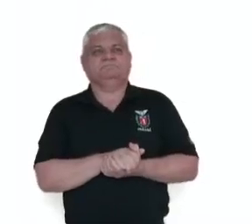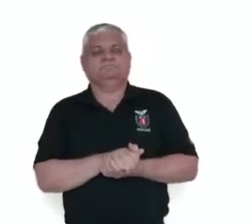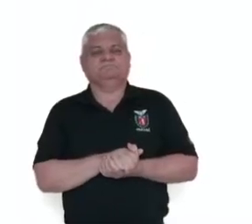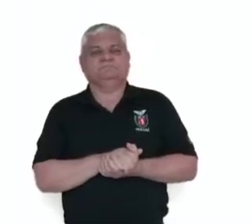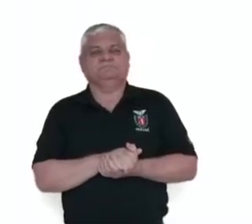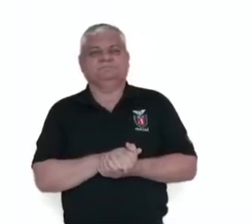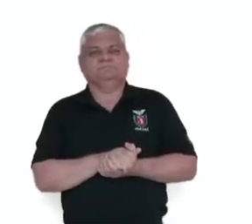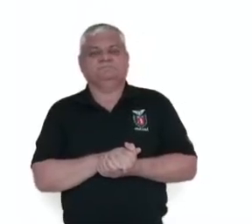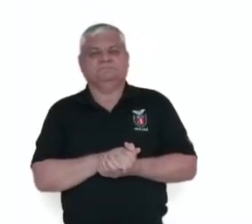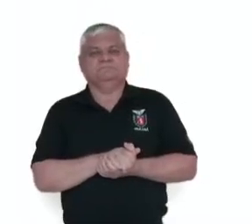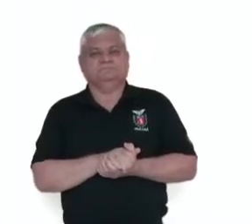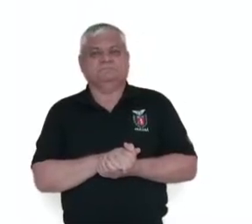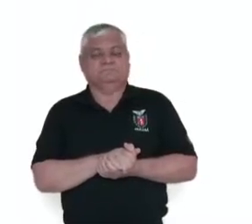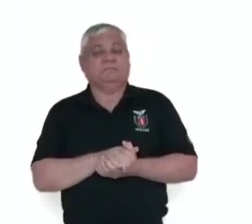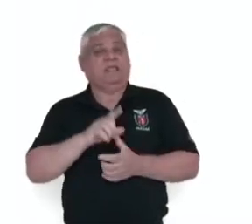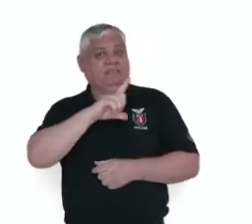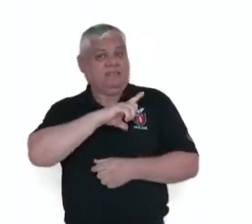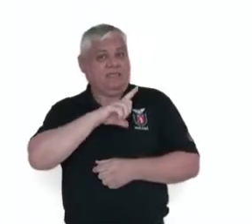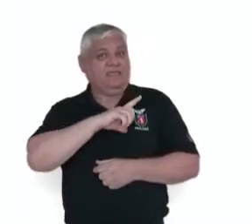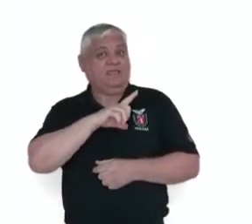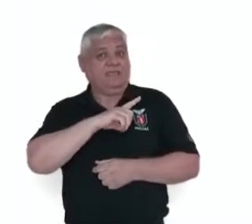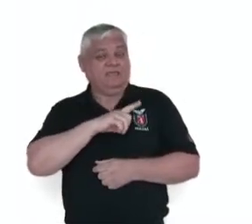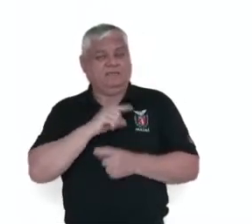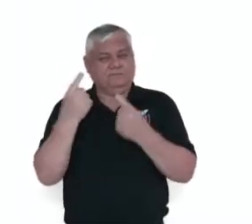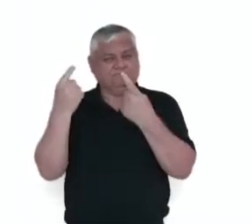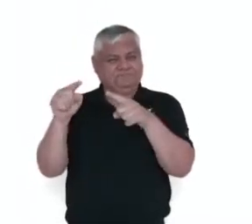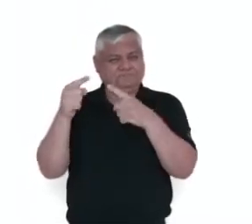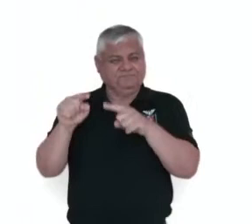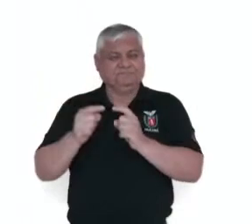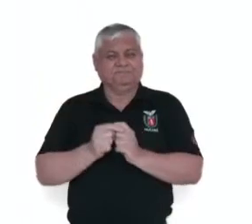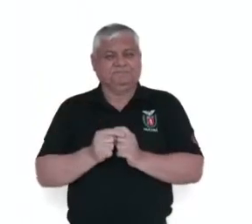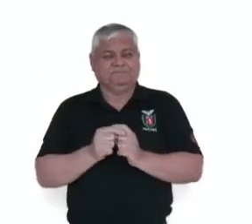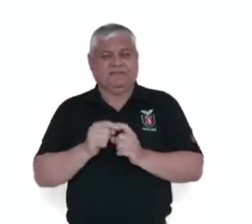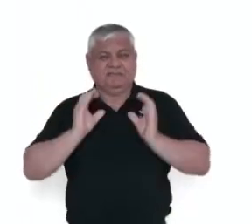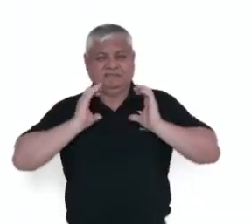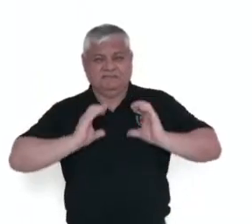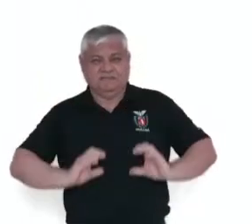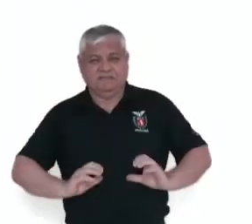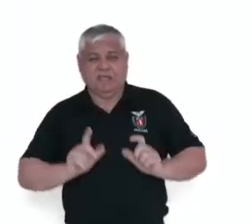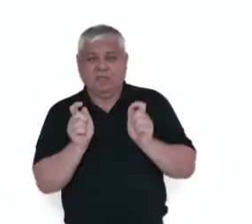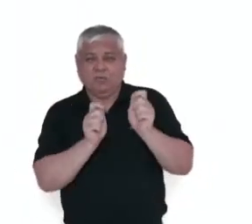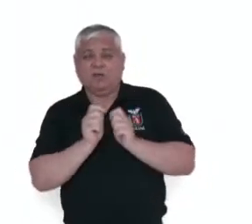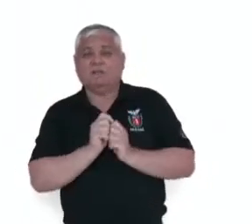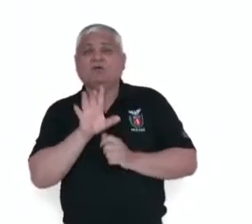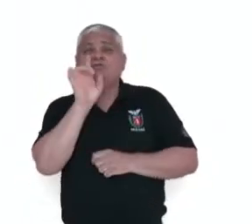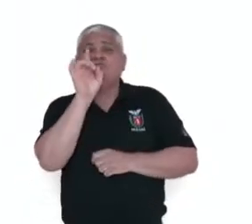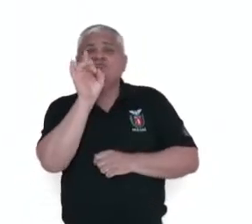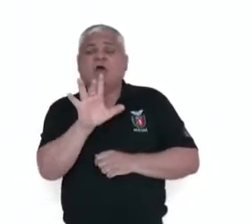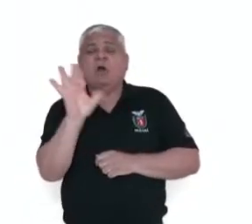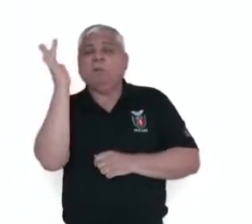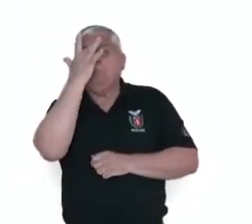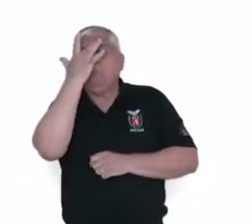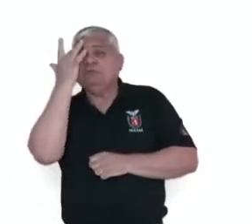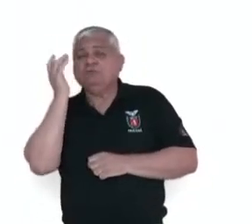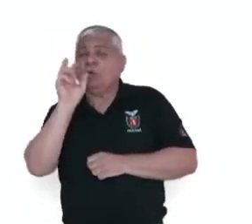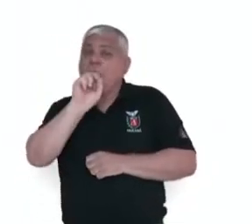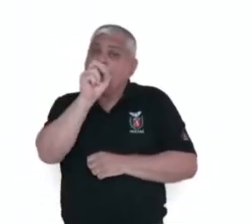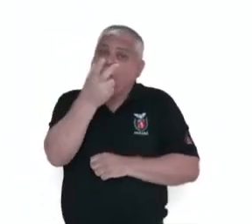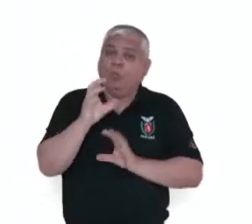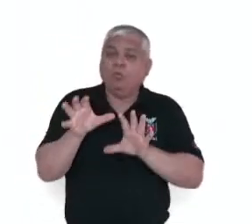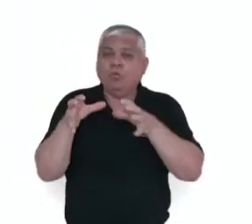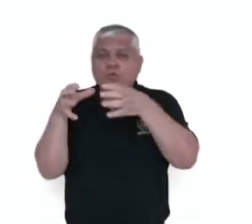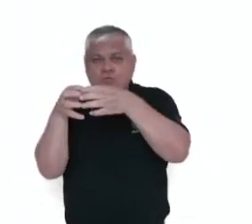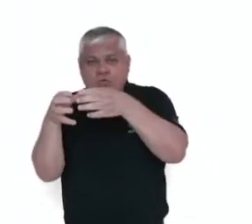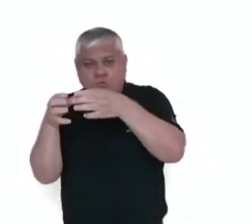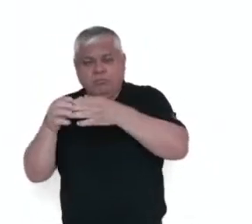A crítica central da noção de cidadania regulada mostra que somente aqueles com uma profissão, ou melhor, com um trabalho social